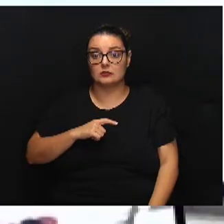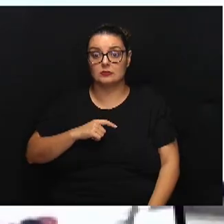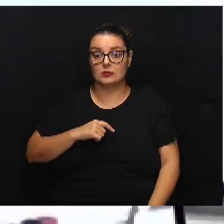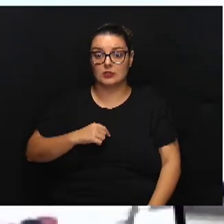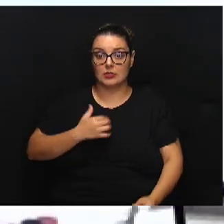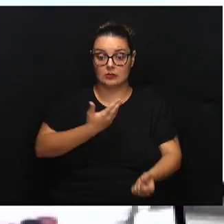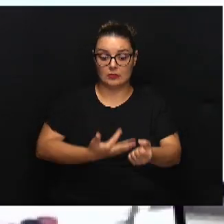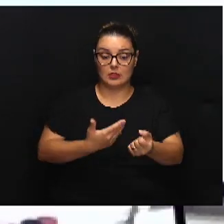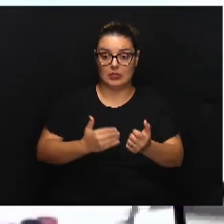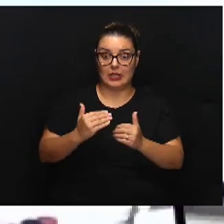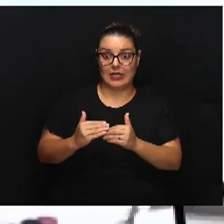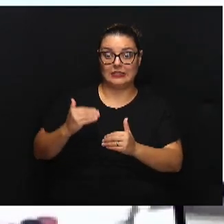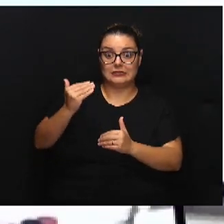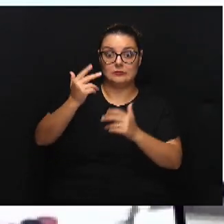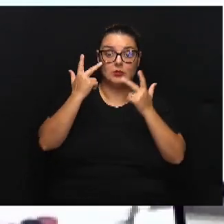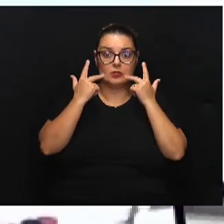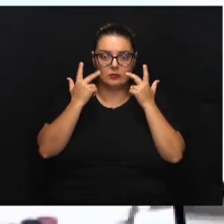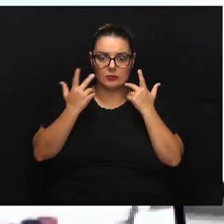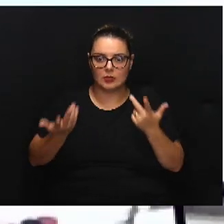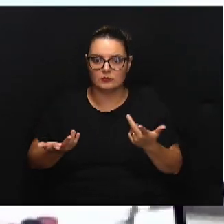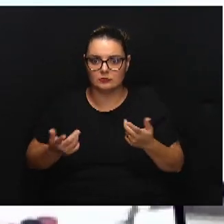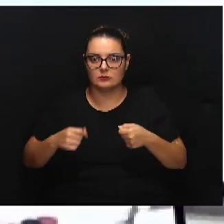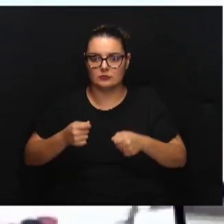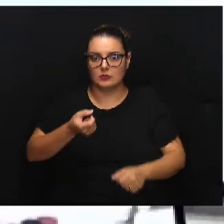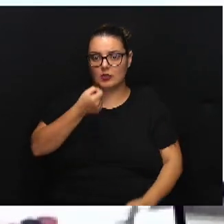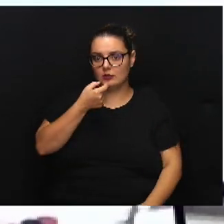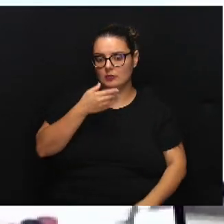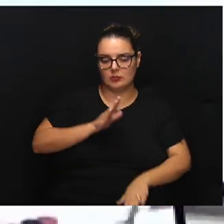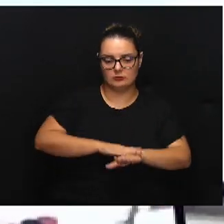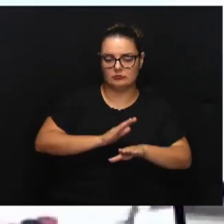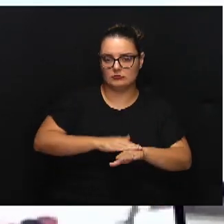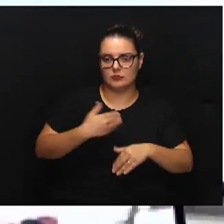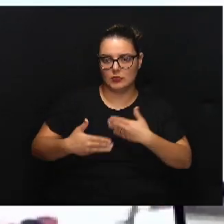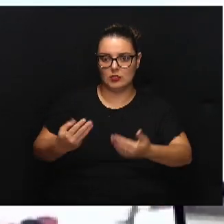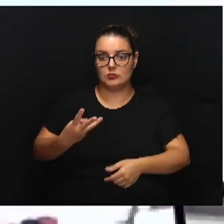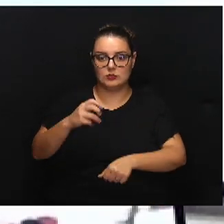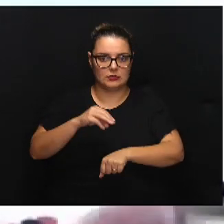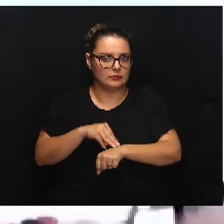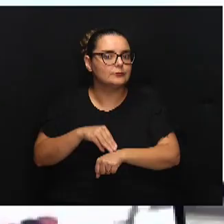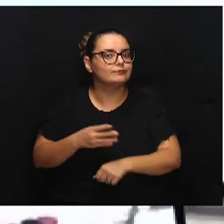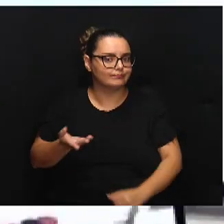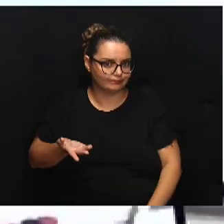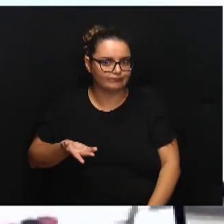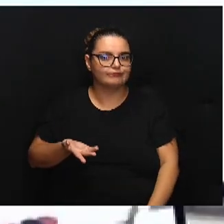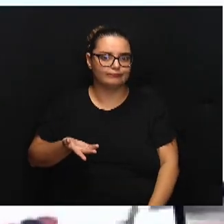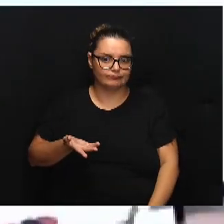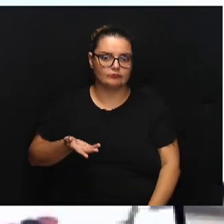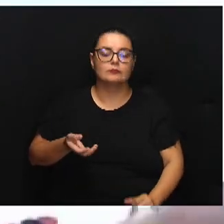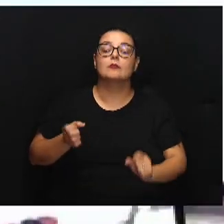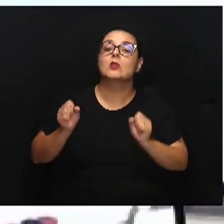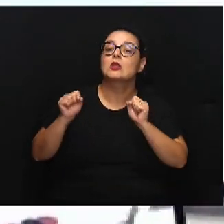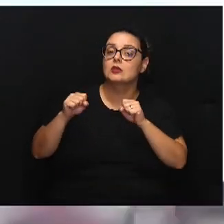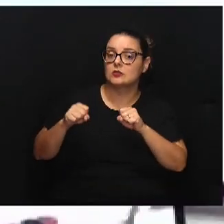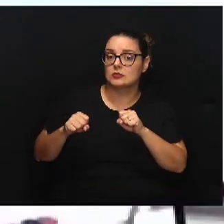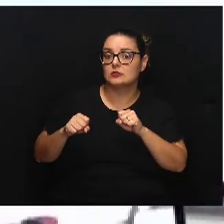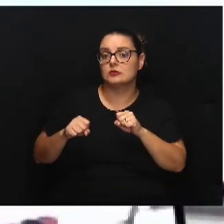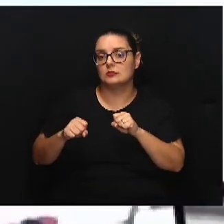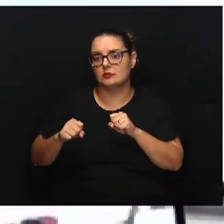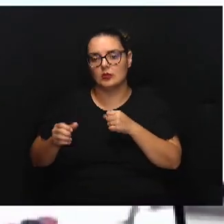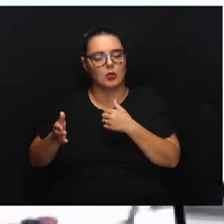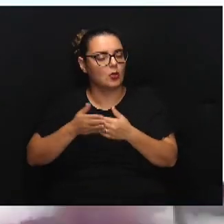do esperado. Eu preciso tomar medidas nos próximos 30 minutos. Então, sim, a maternidade,